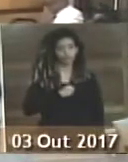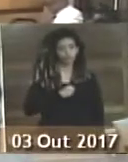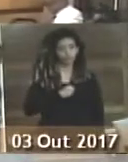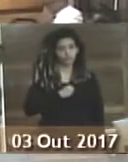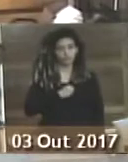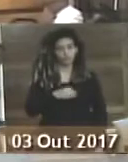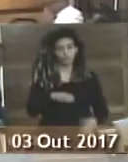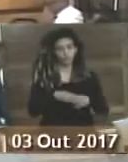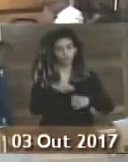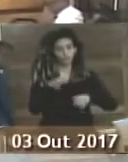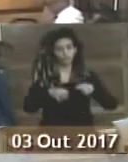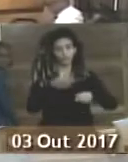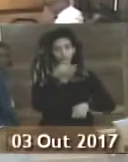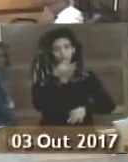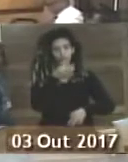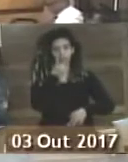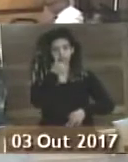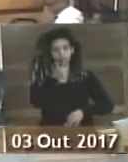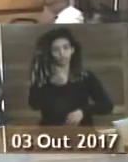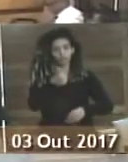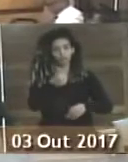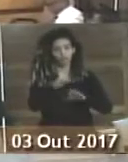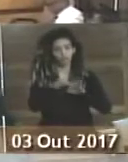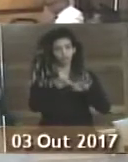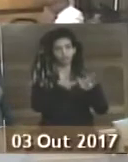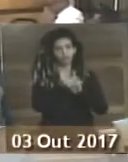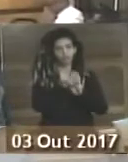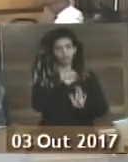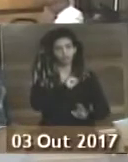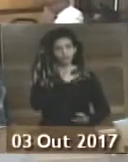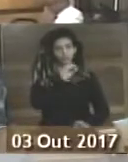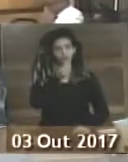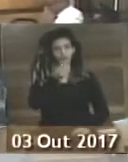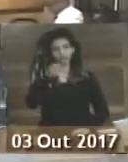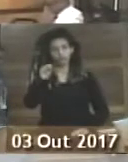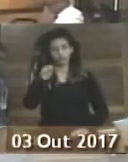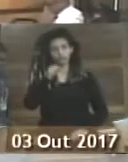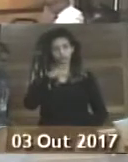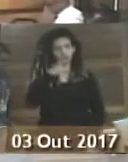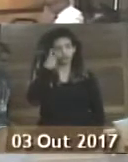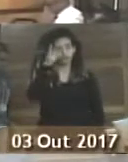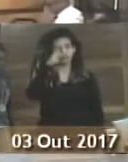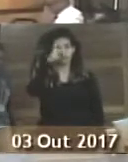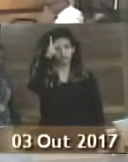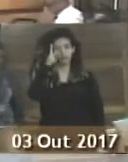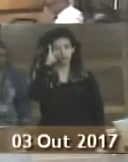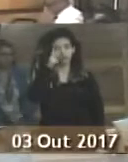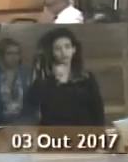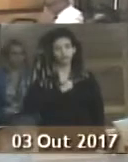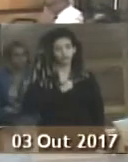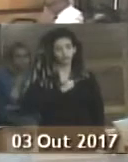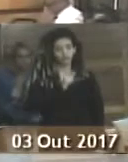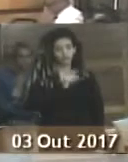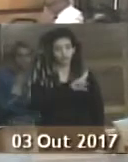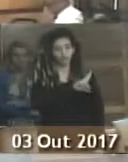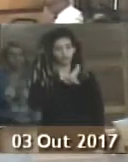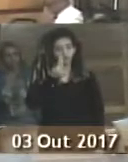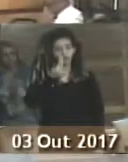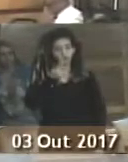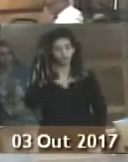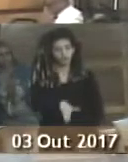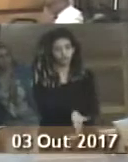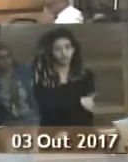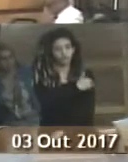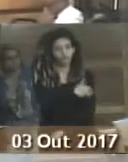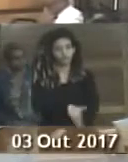165/2017/CJ, Comissão de Justiça, opinando favoravelmente a aprovação do projeto de lei número 068/17, autor do vereador Camu, que dispõe sobre denominação do logradouro público a